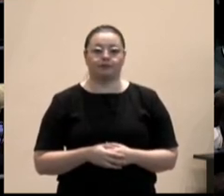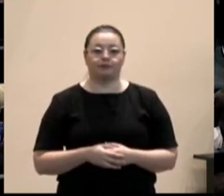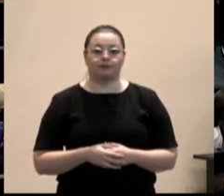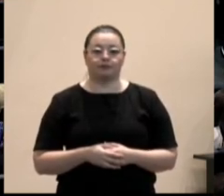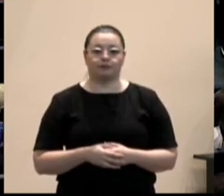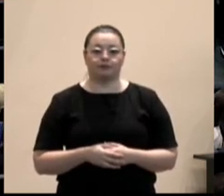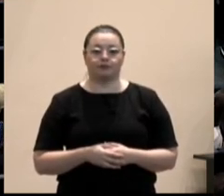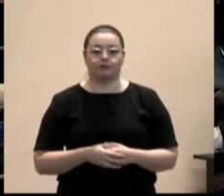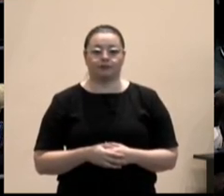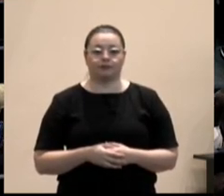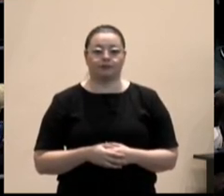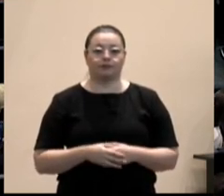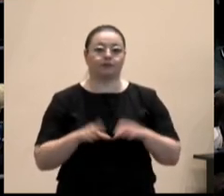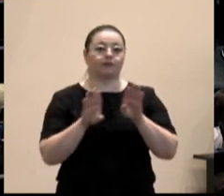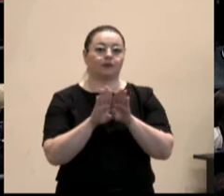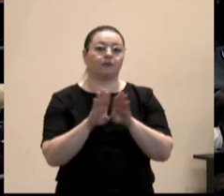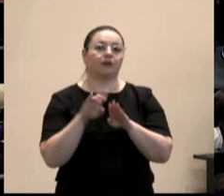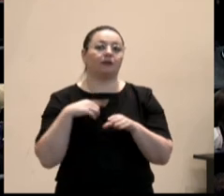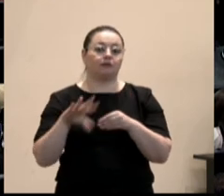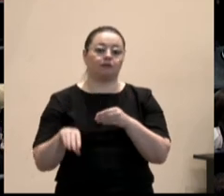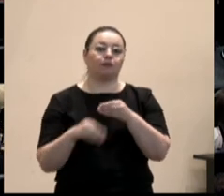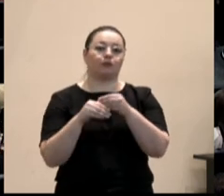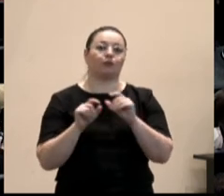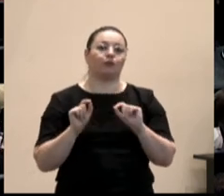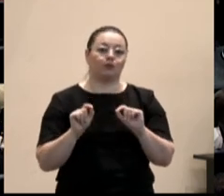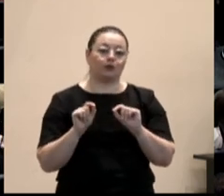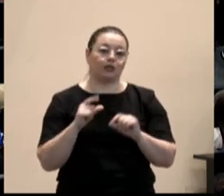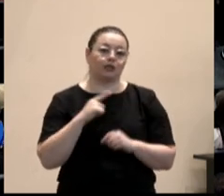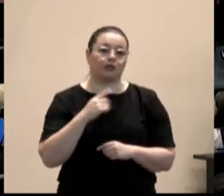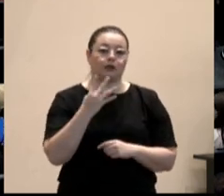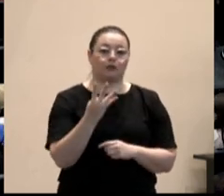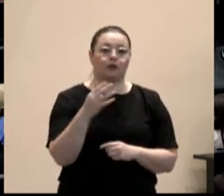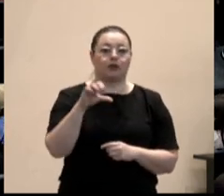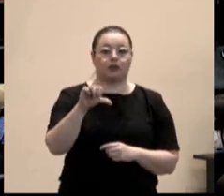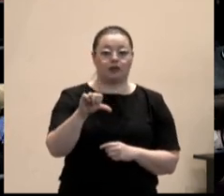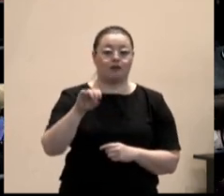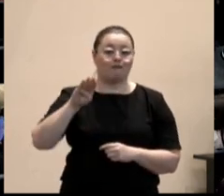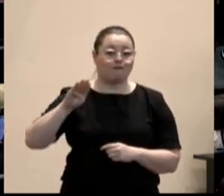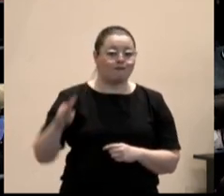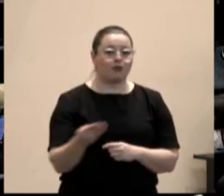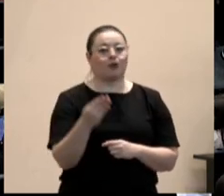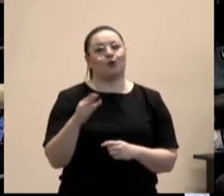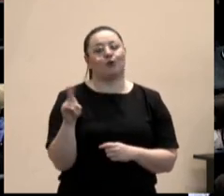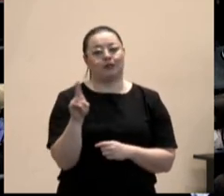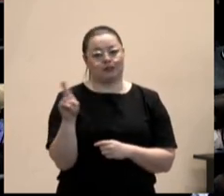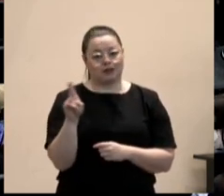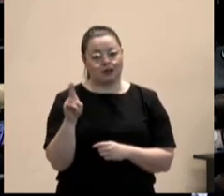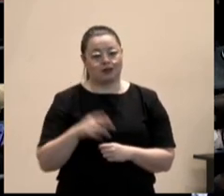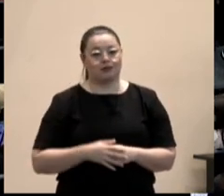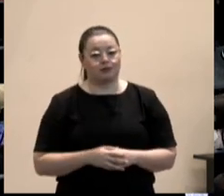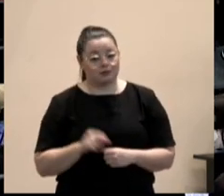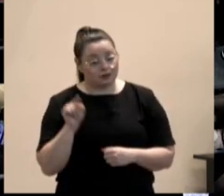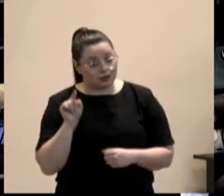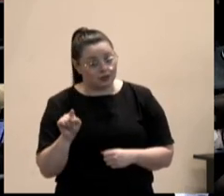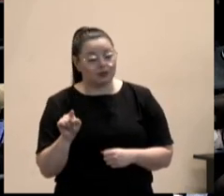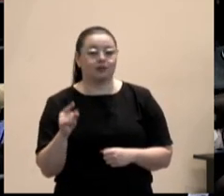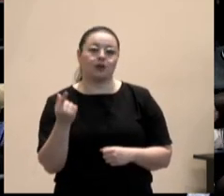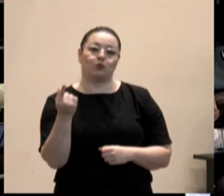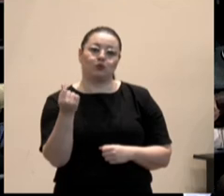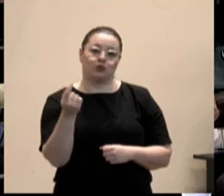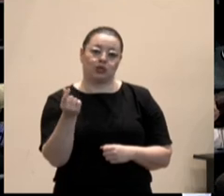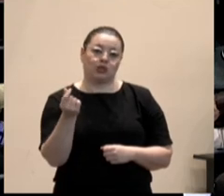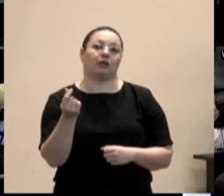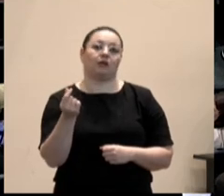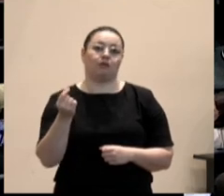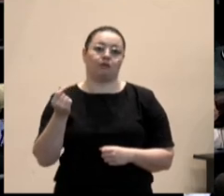a complementação necessária? A soma aí são 49 bilhões de reais. Então, esse seria um dinheiro que a União